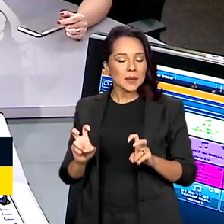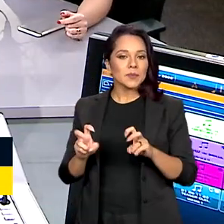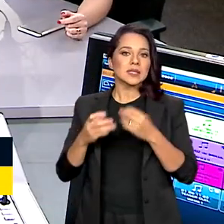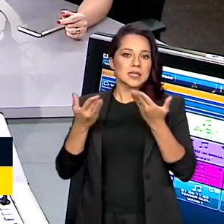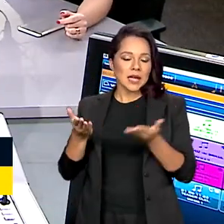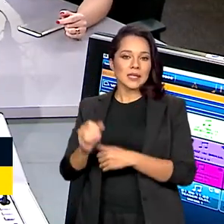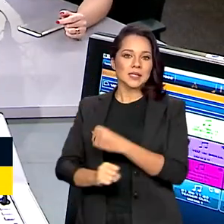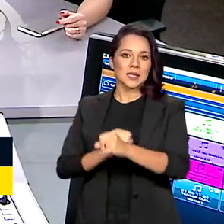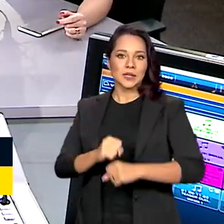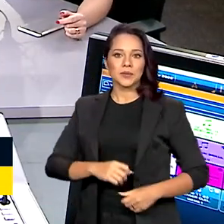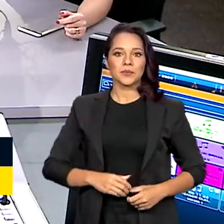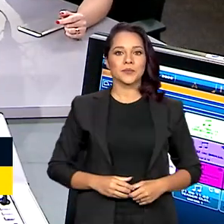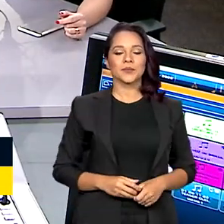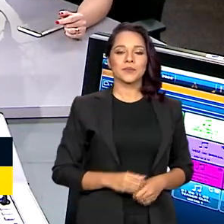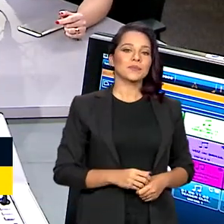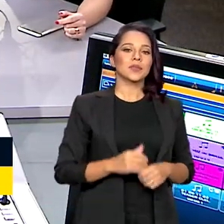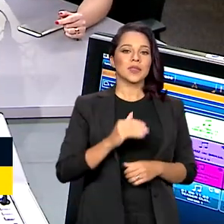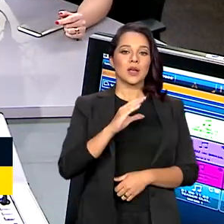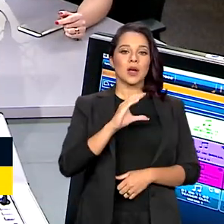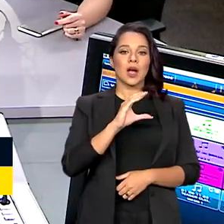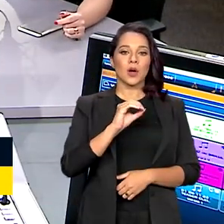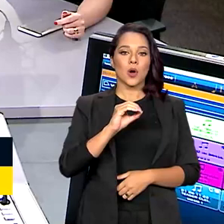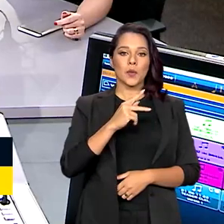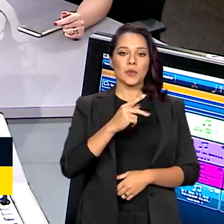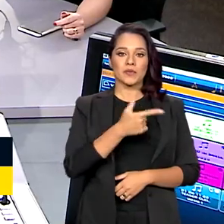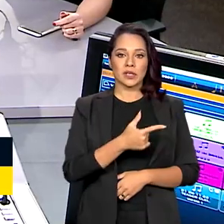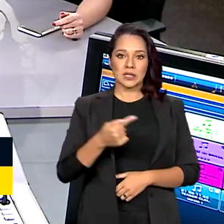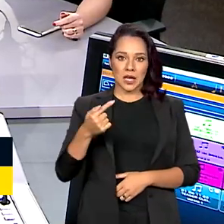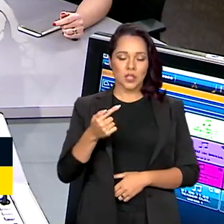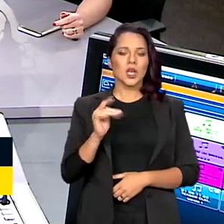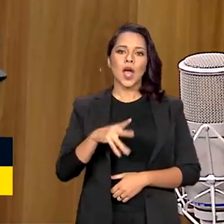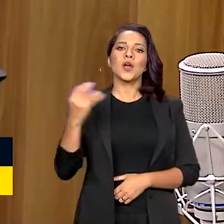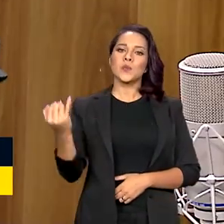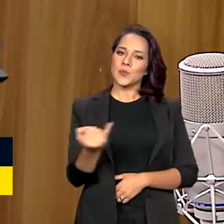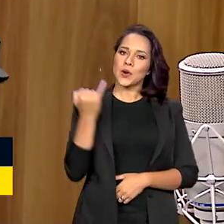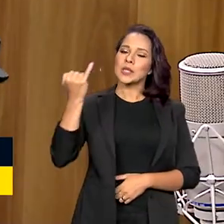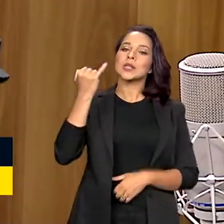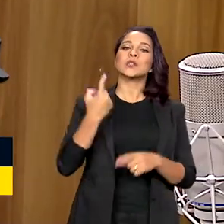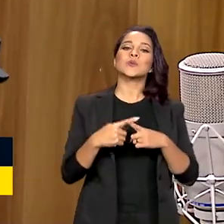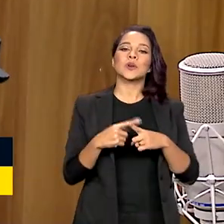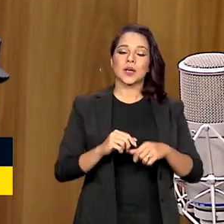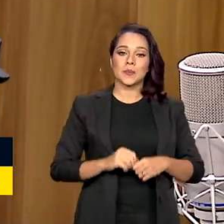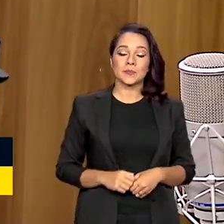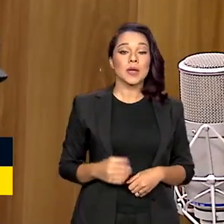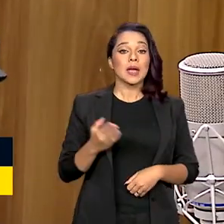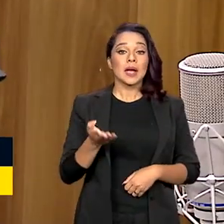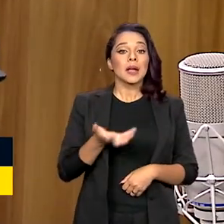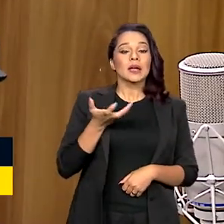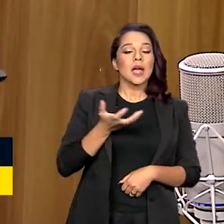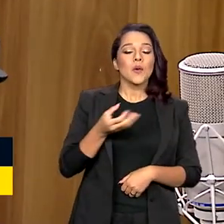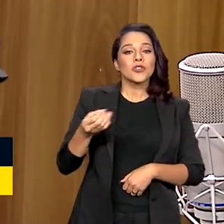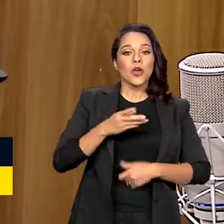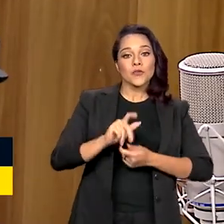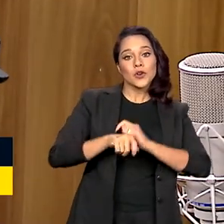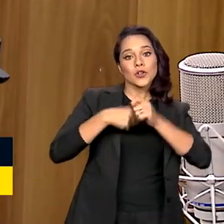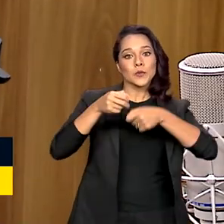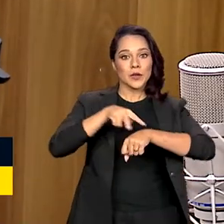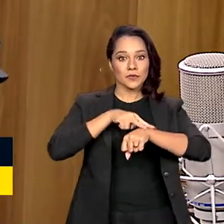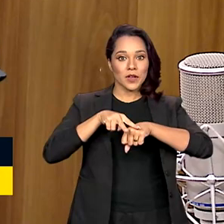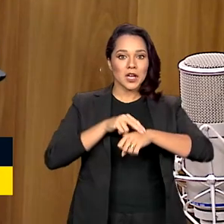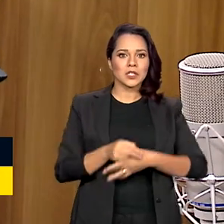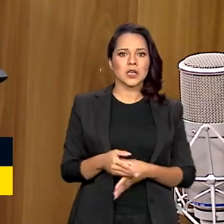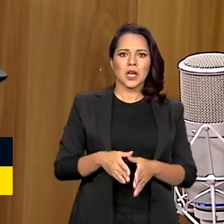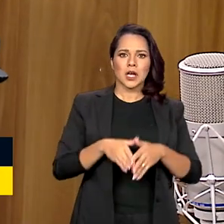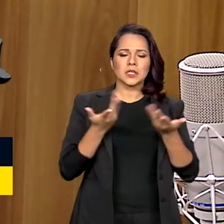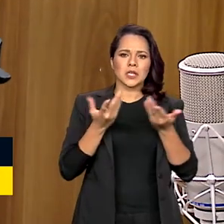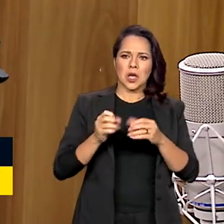abordados lá esse ano. A COP27, ela é relevante porque ela busca uma nova economia verde, neutra